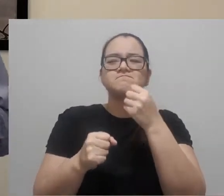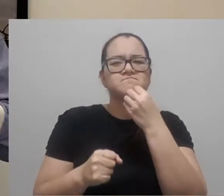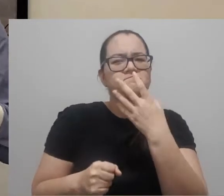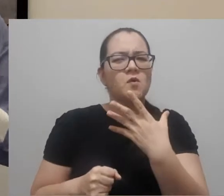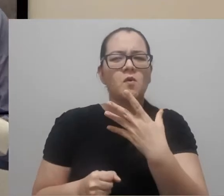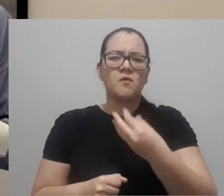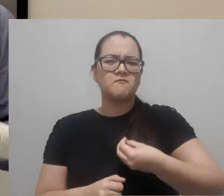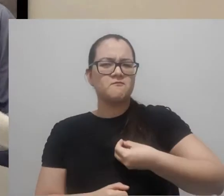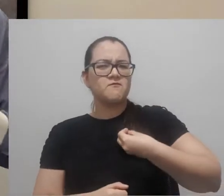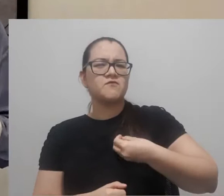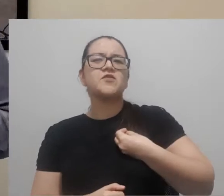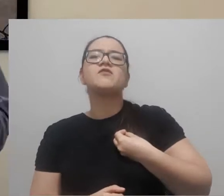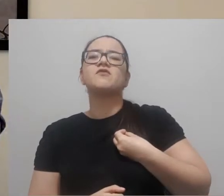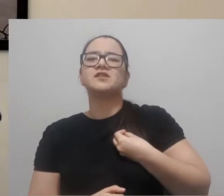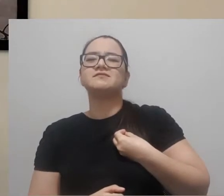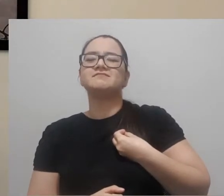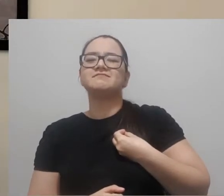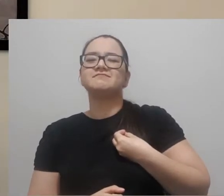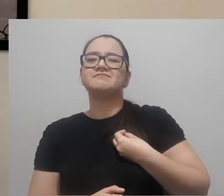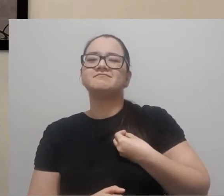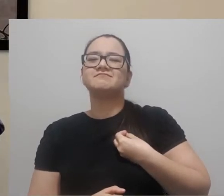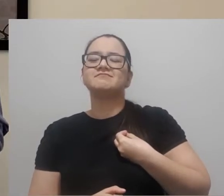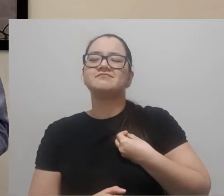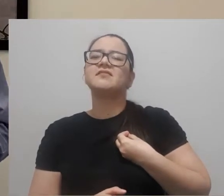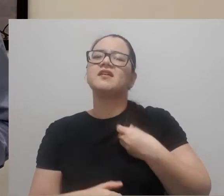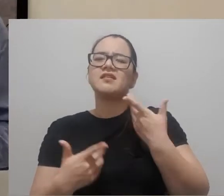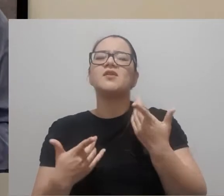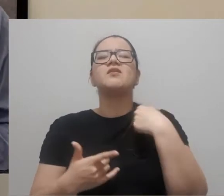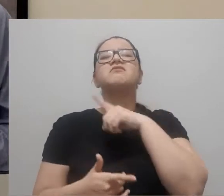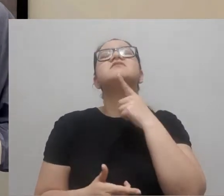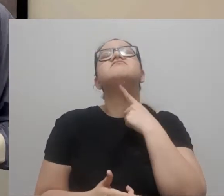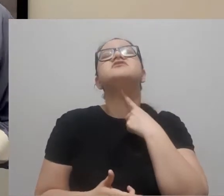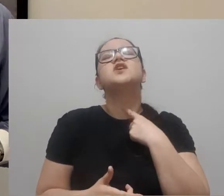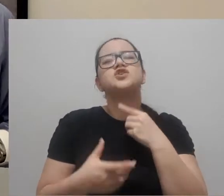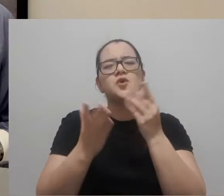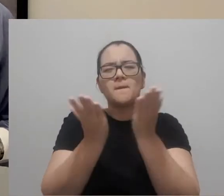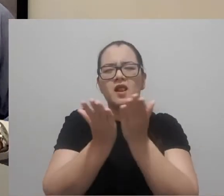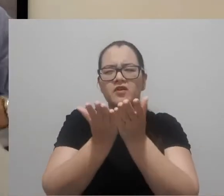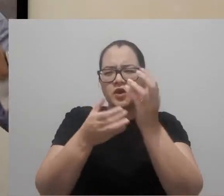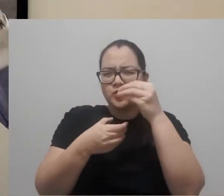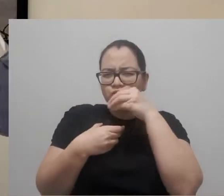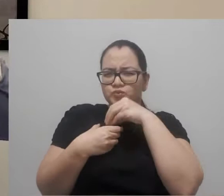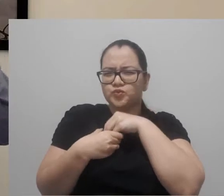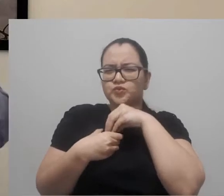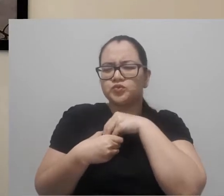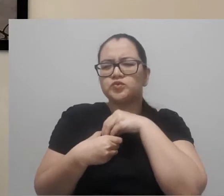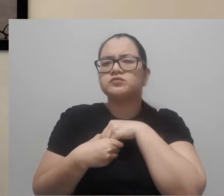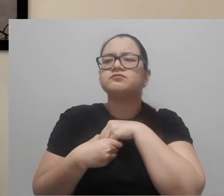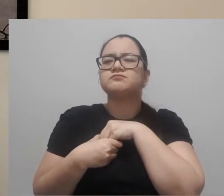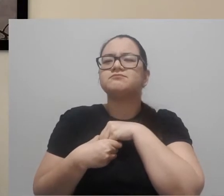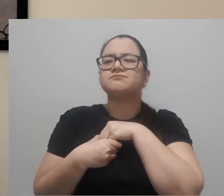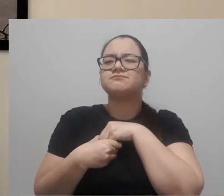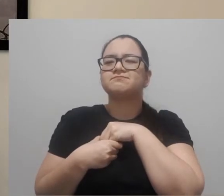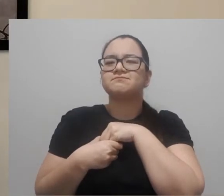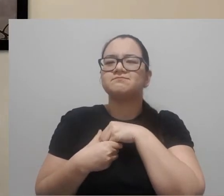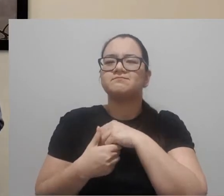eficaz, viva, essa palavra viva esteja nos nossos corações, esteja no seu coração, guardando sua mente aí,